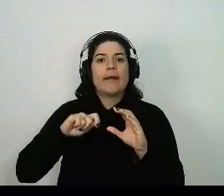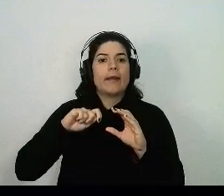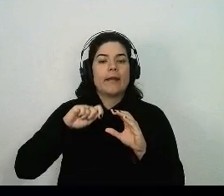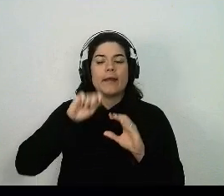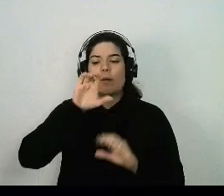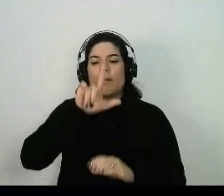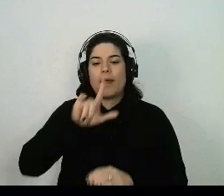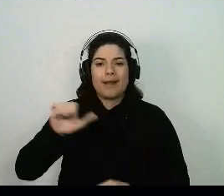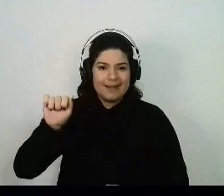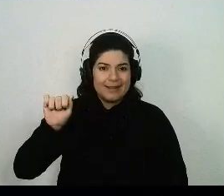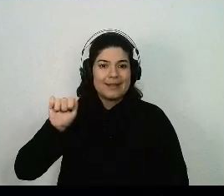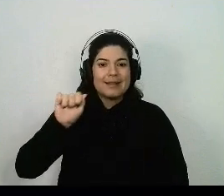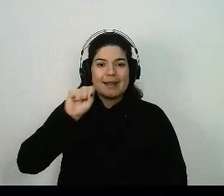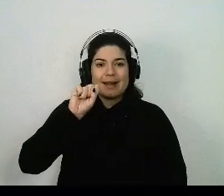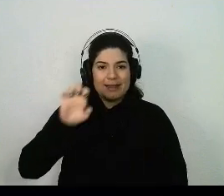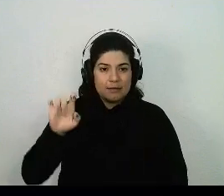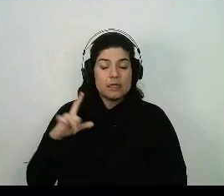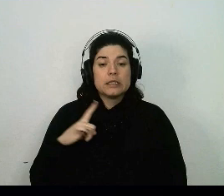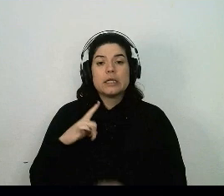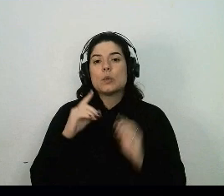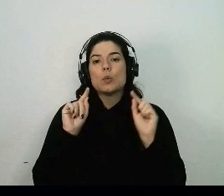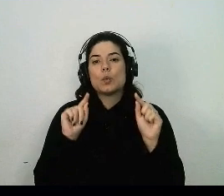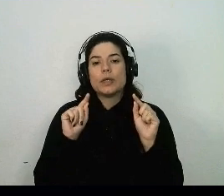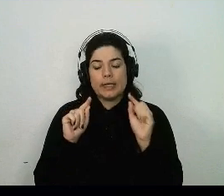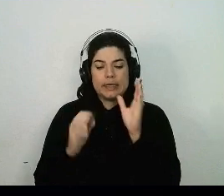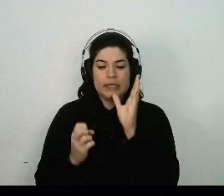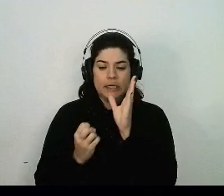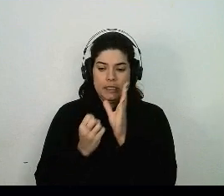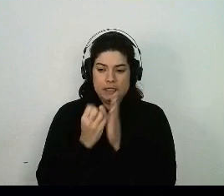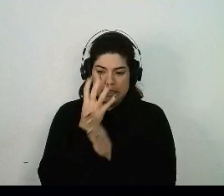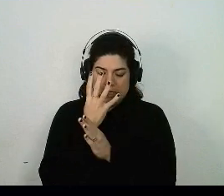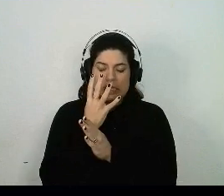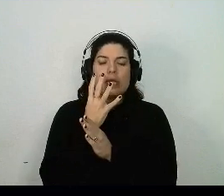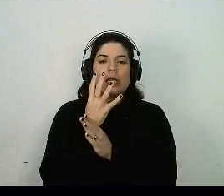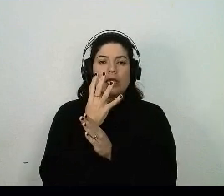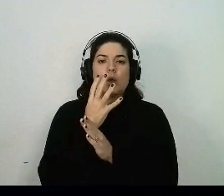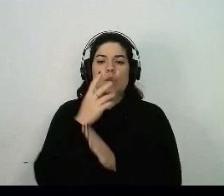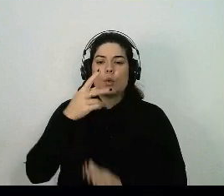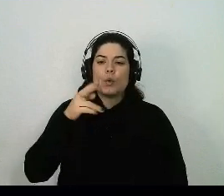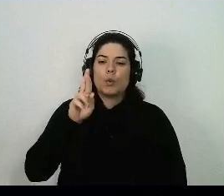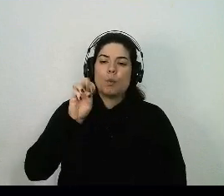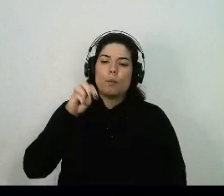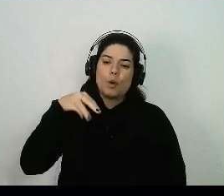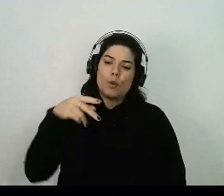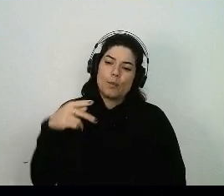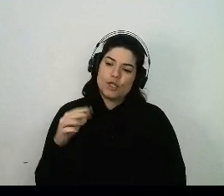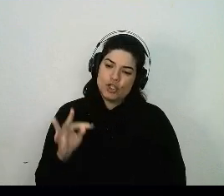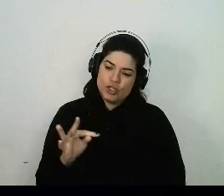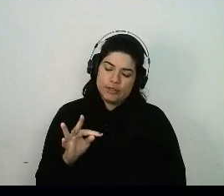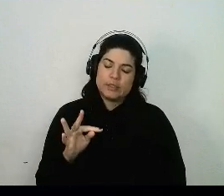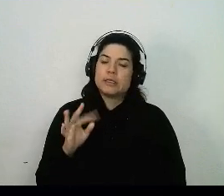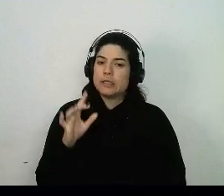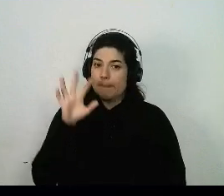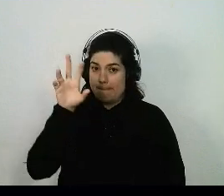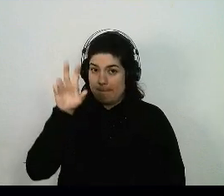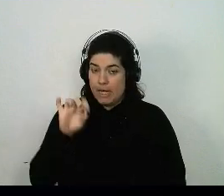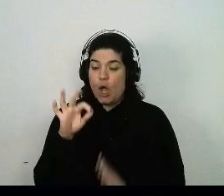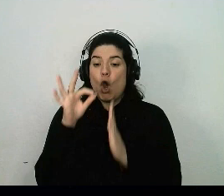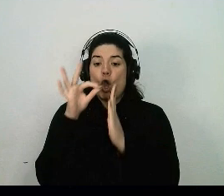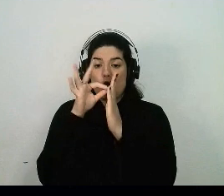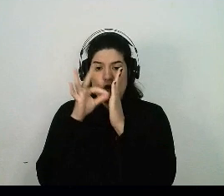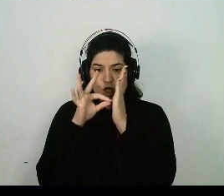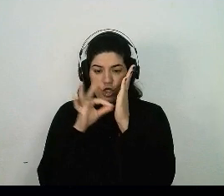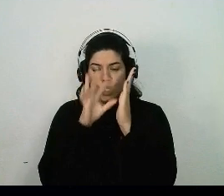efetivamente gera o prompt. Então ele pega o código que eu colei lá no